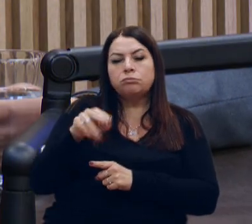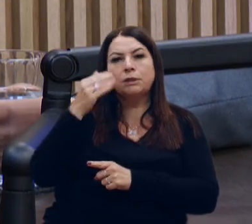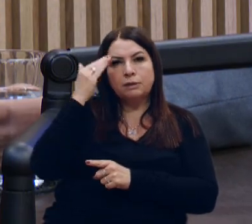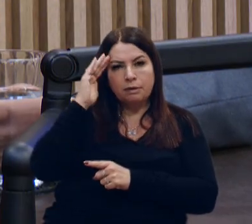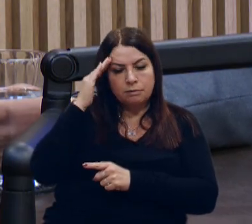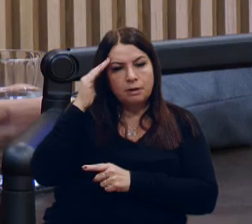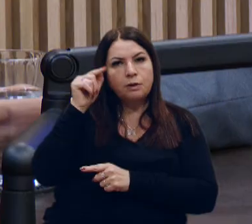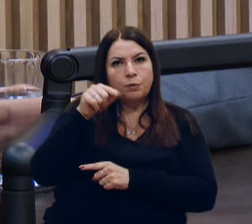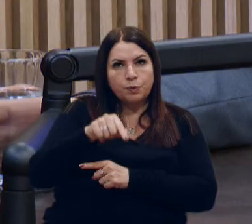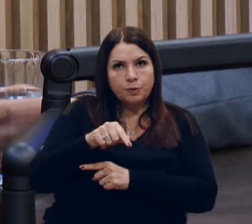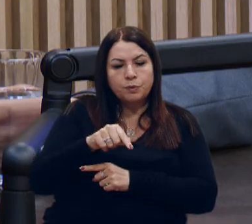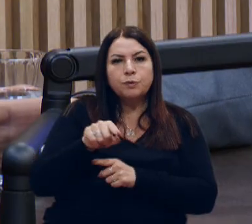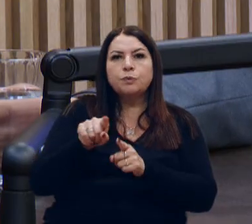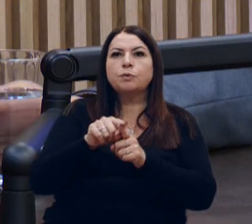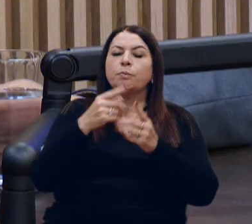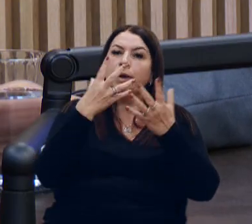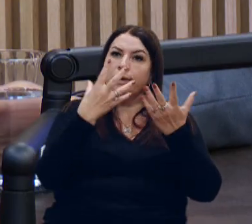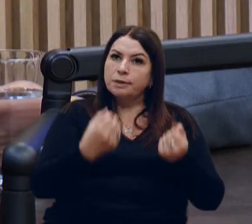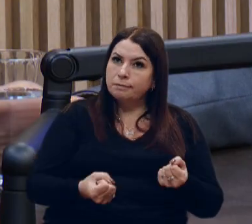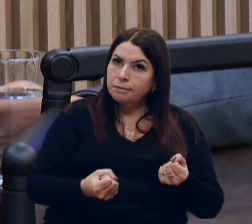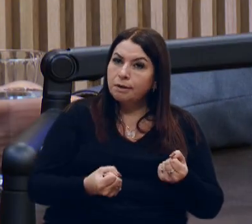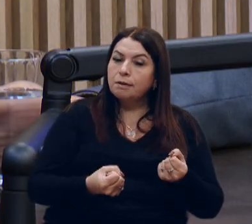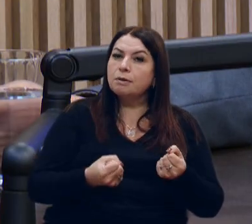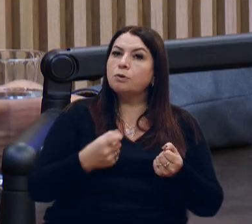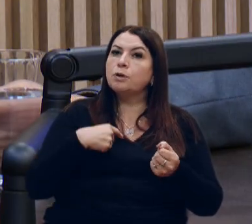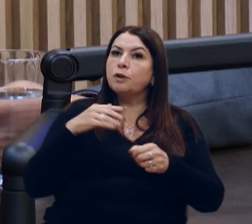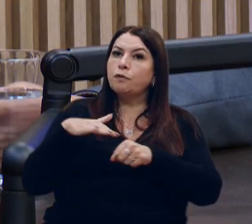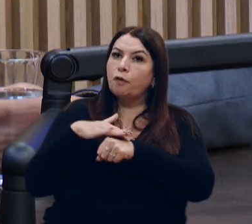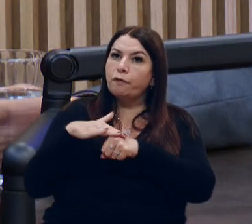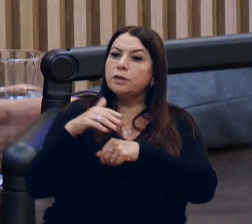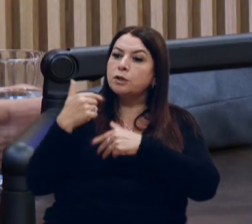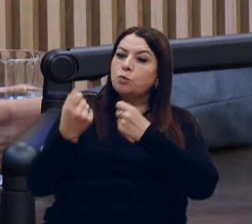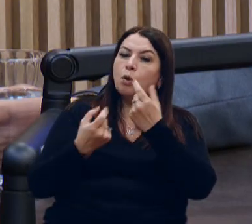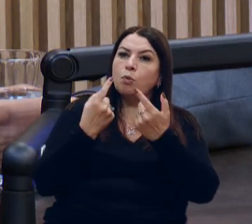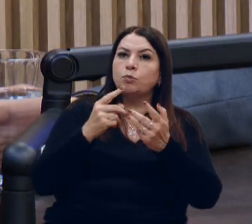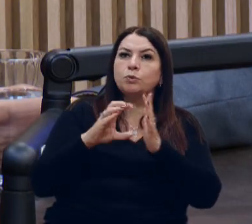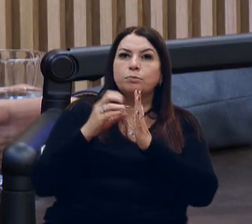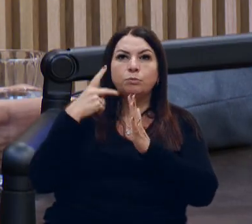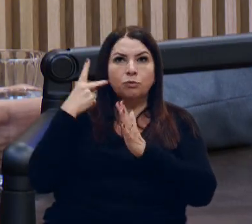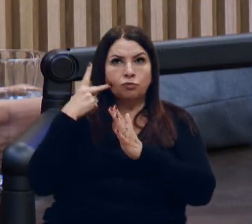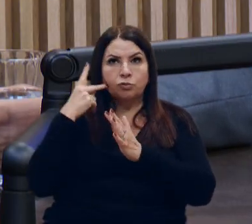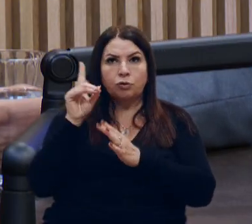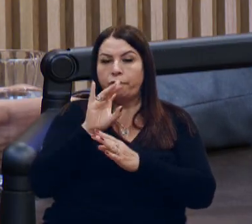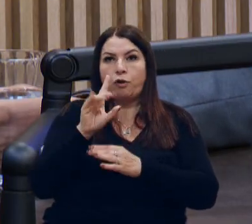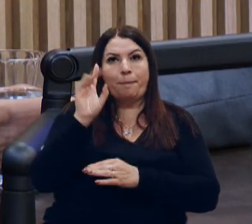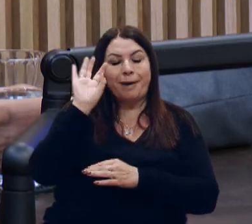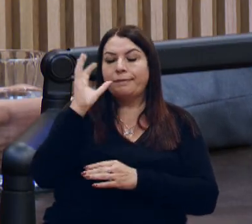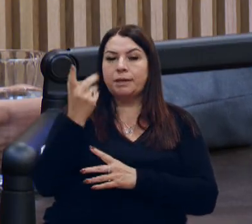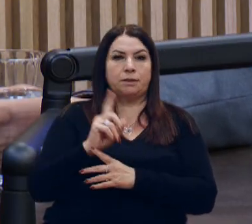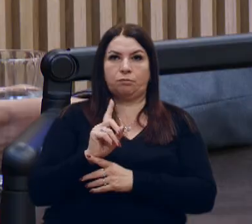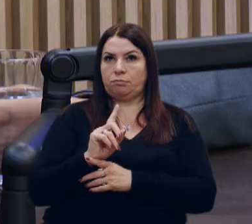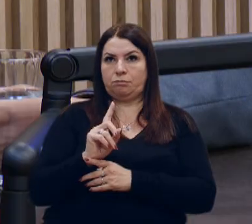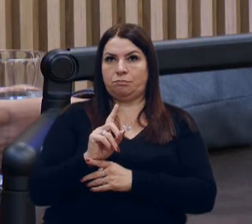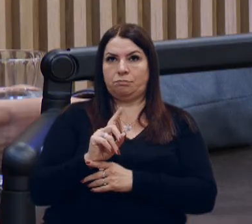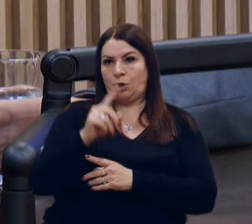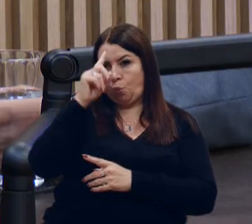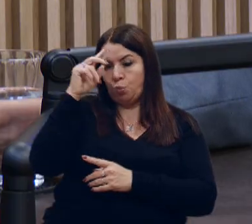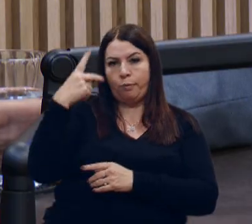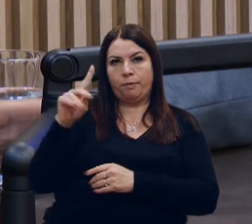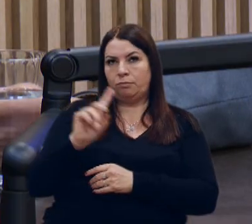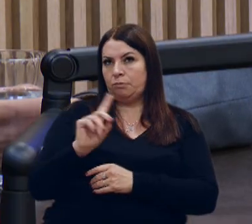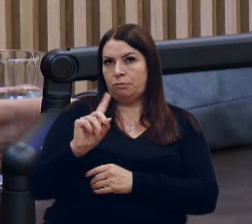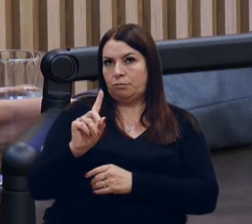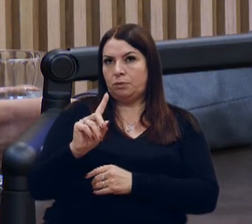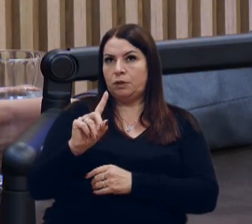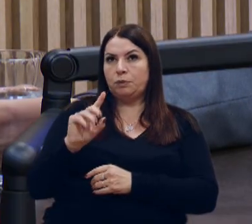a minha situação, aceitaram, e assim eu fui conversando com alguns partidos, que não foi uma decisão automática.